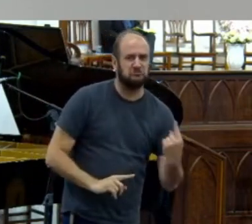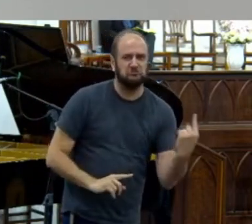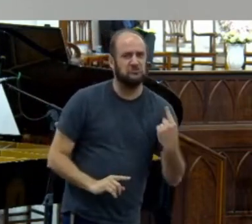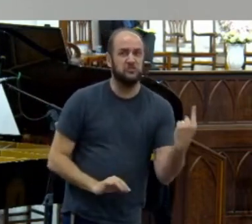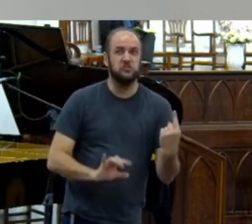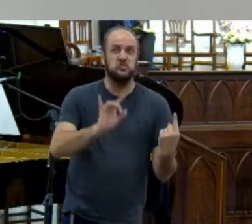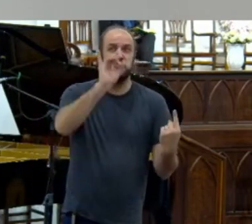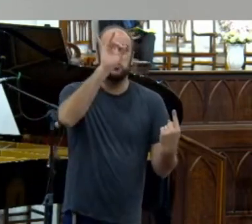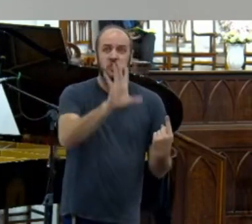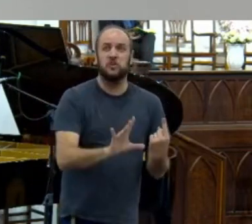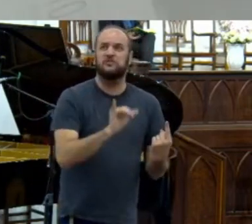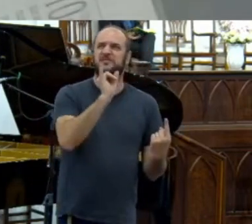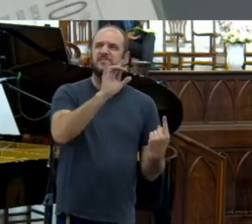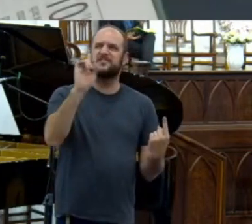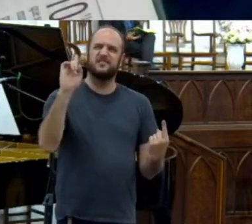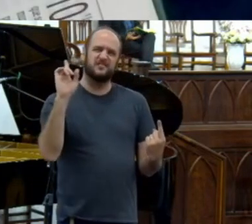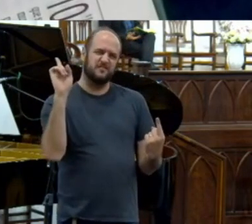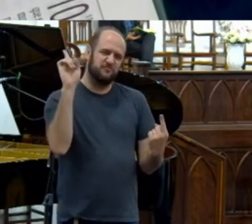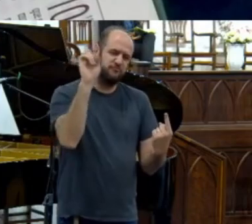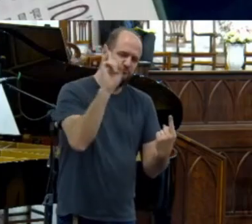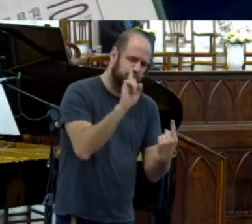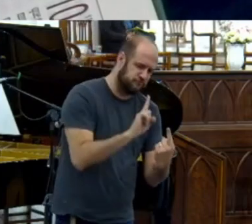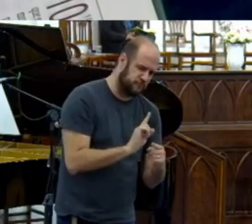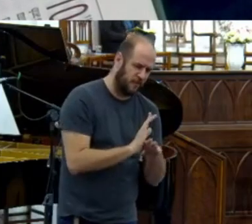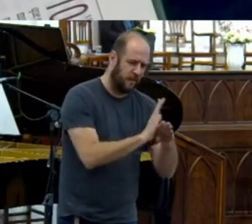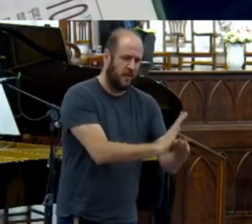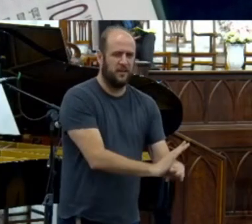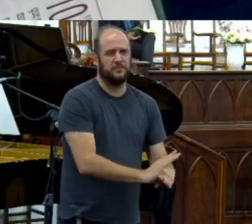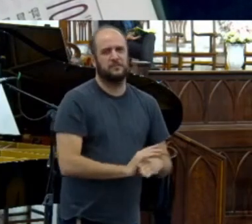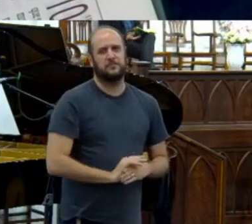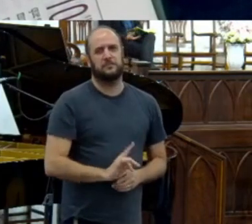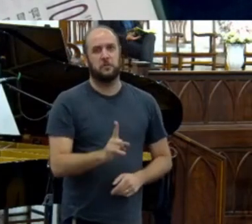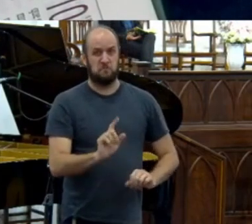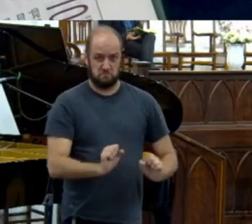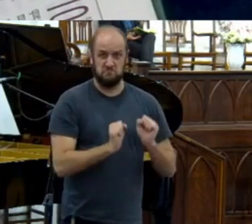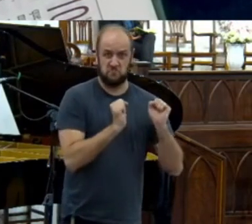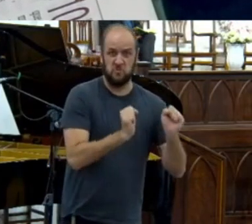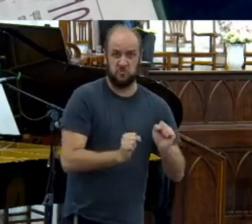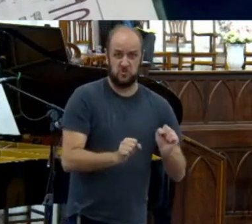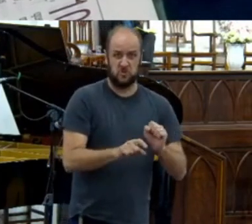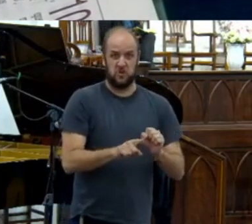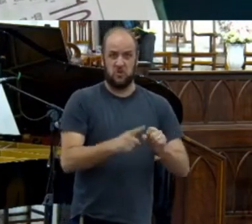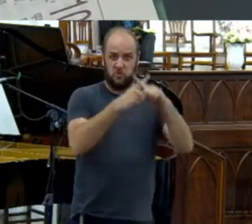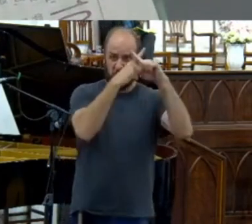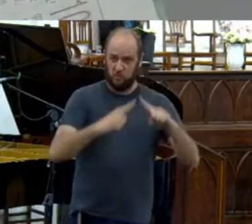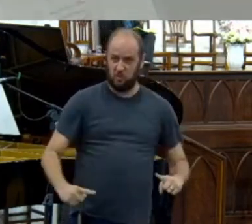te ajude. Tu não tens poder para competir comigo.